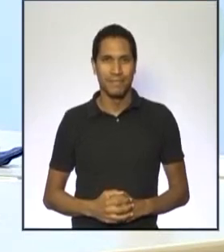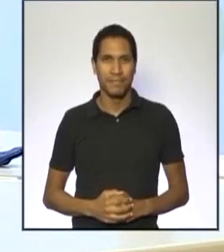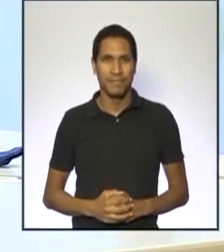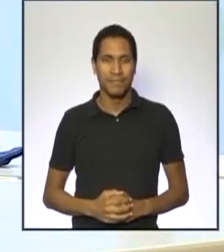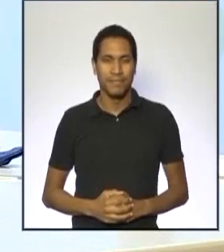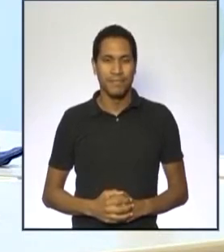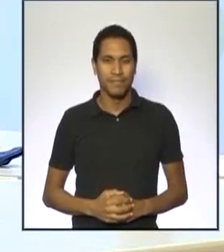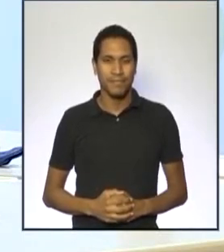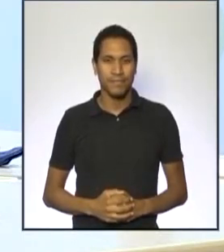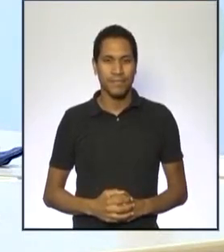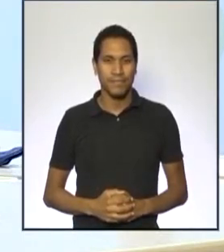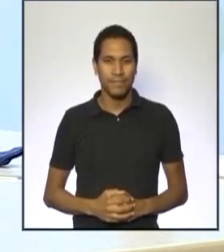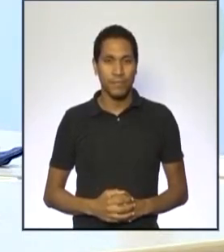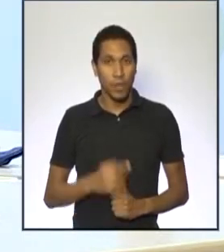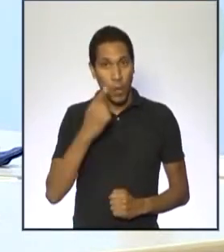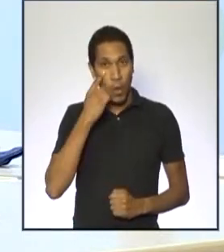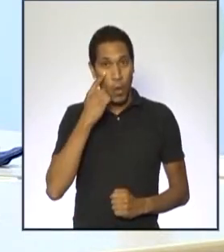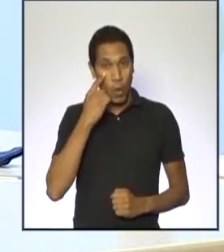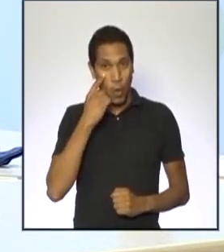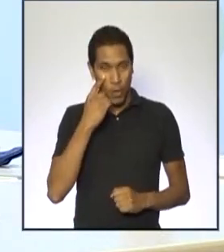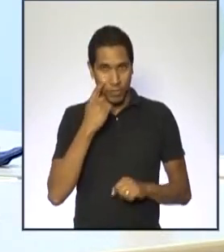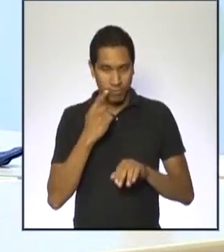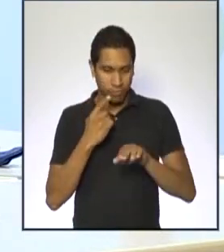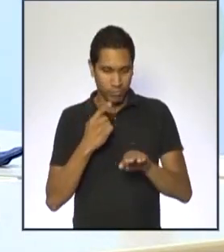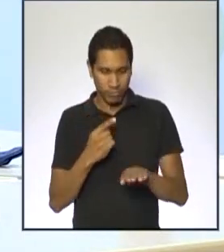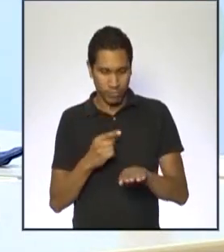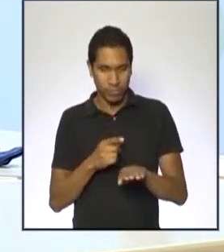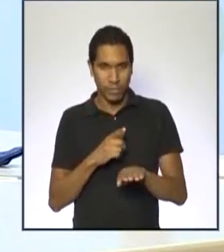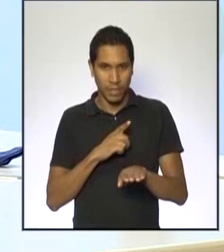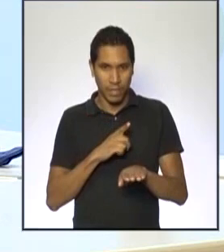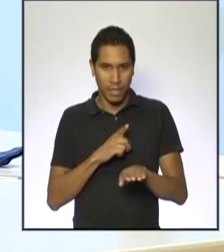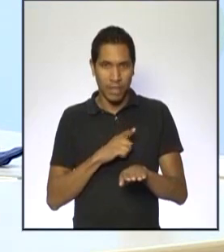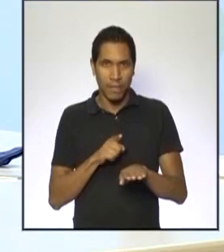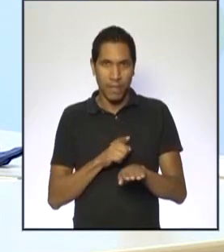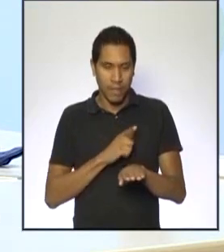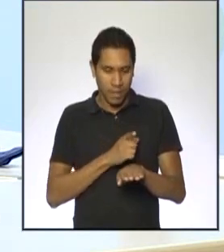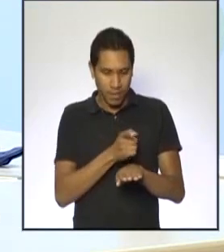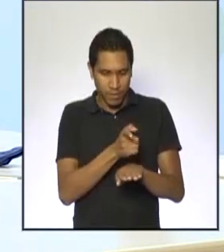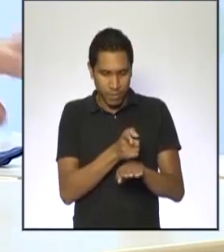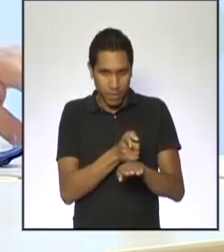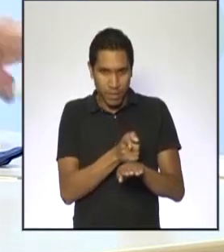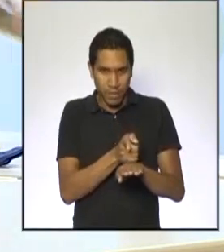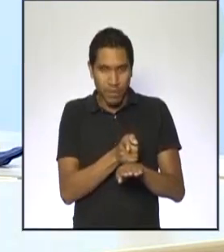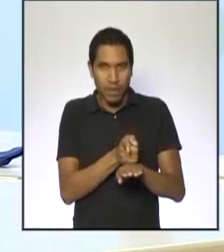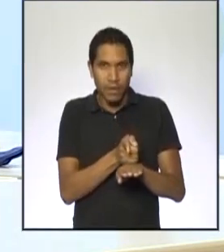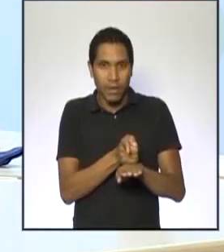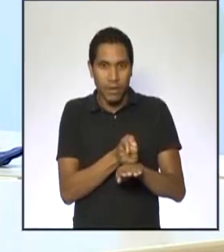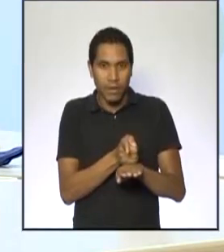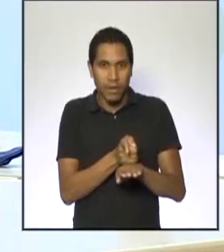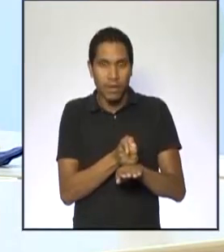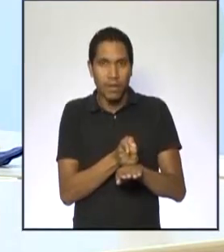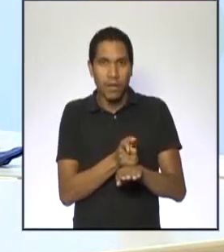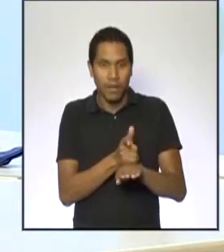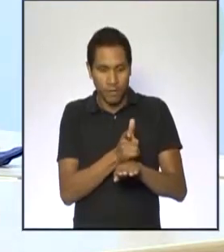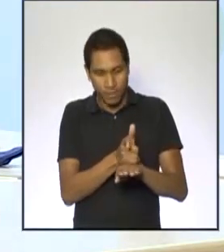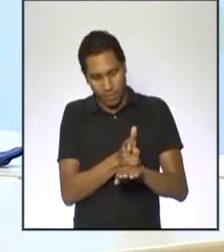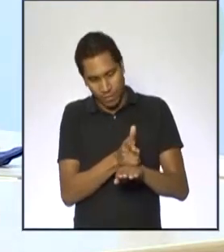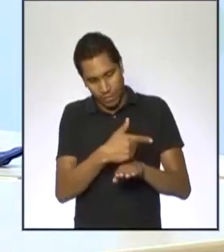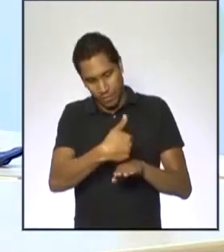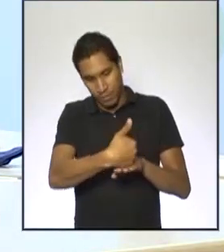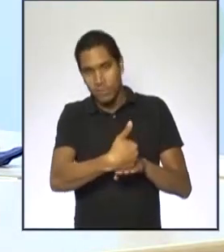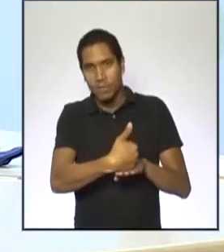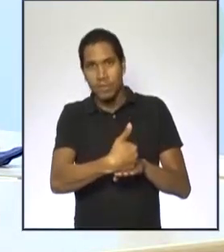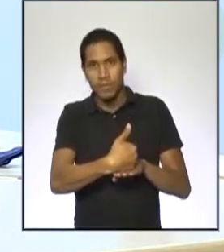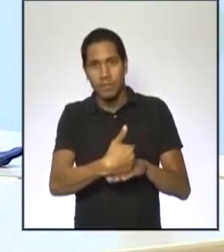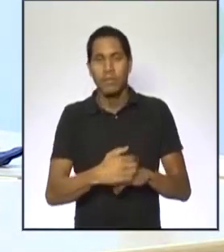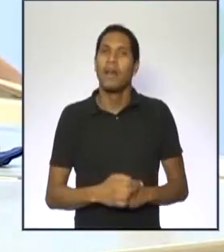Então, vamos colocar aqui para cima, ó, deixando o espacinho, ok? E aqui, sim, precisa usar